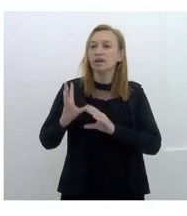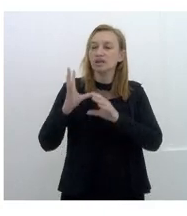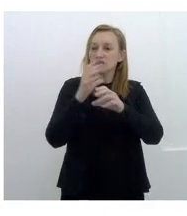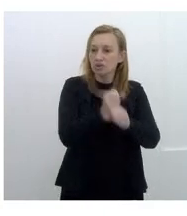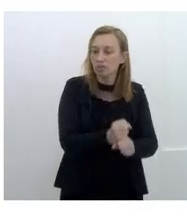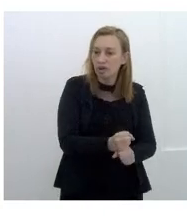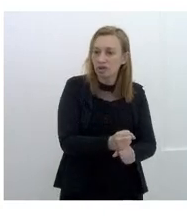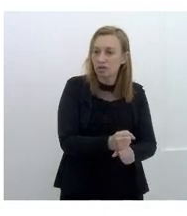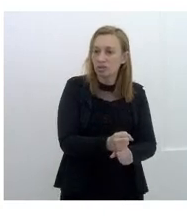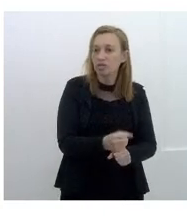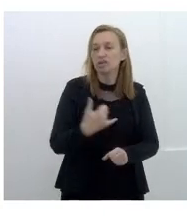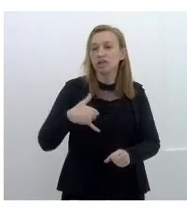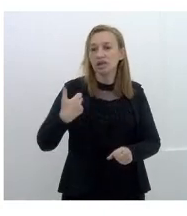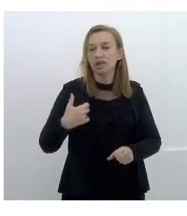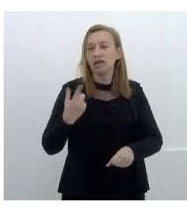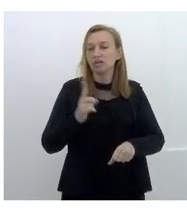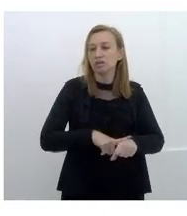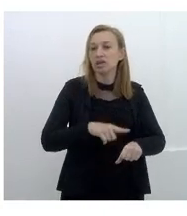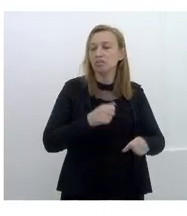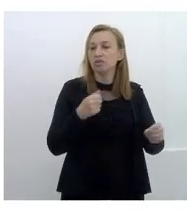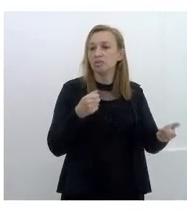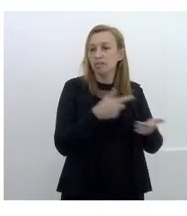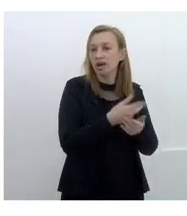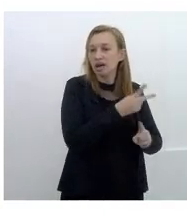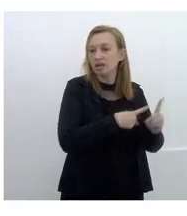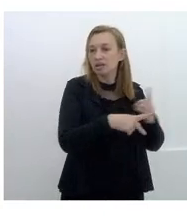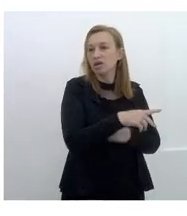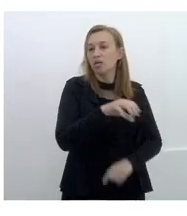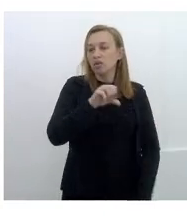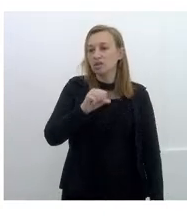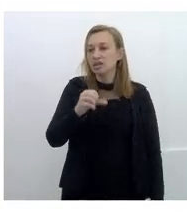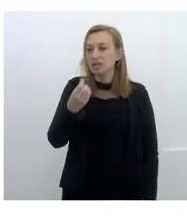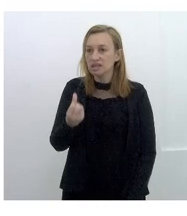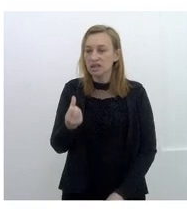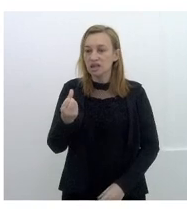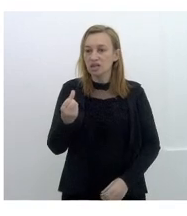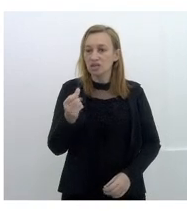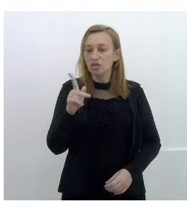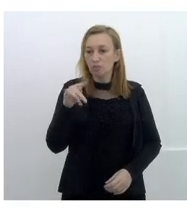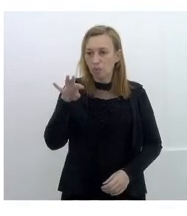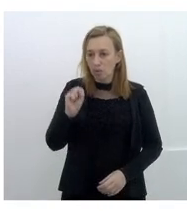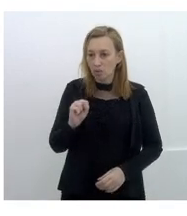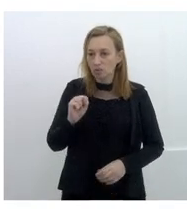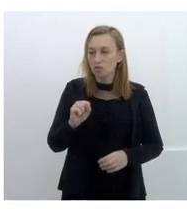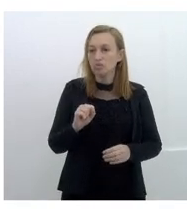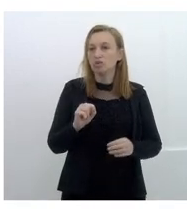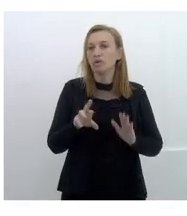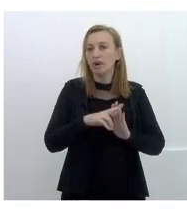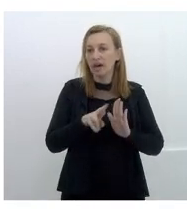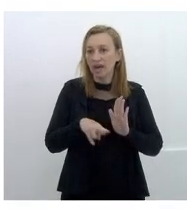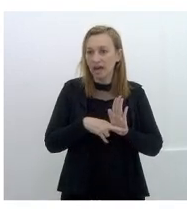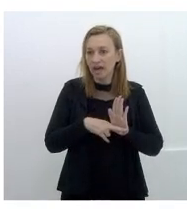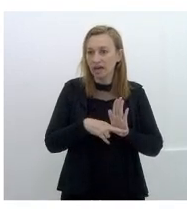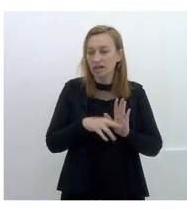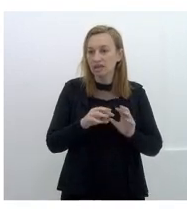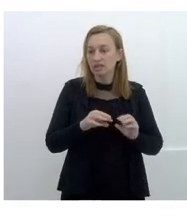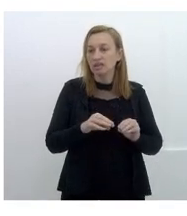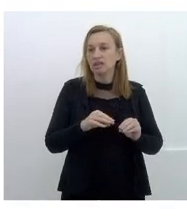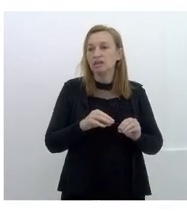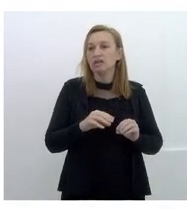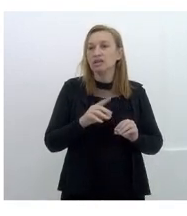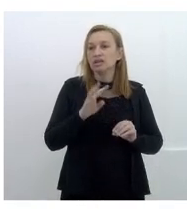idade como o tempo de contribuição de 86 pontos que Então essa é a regra de transição e